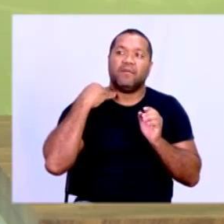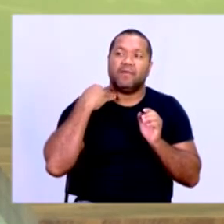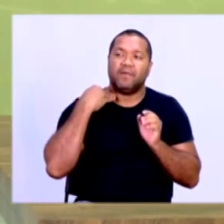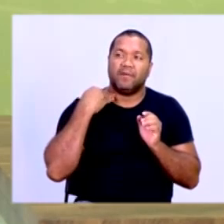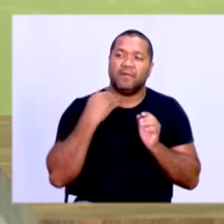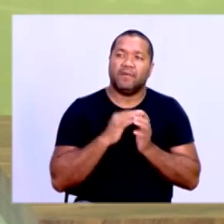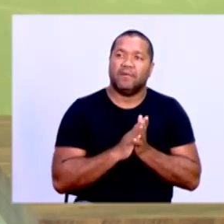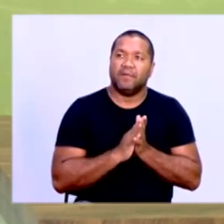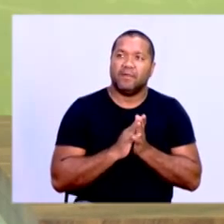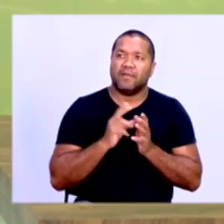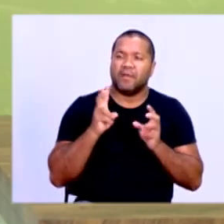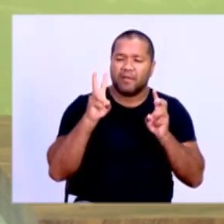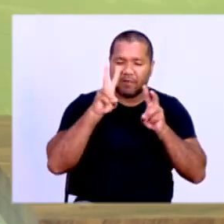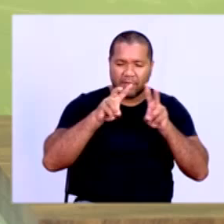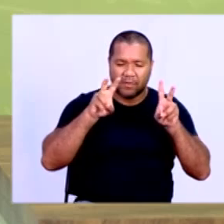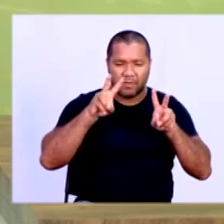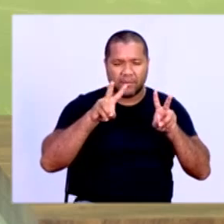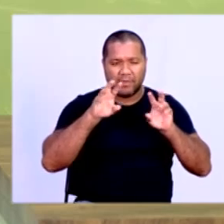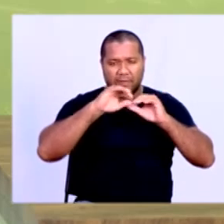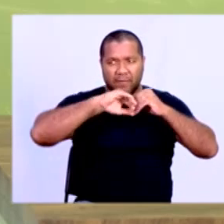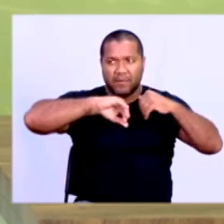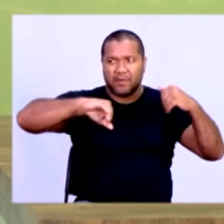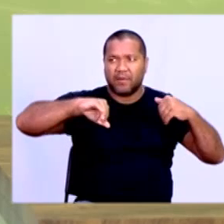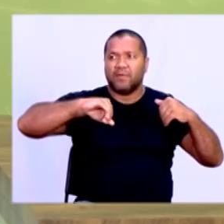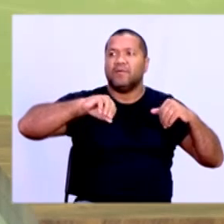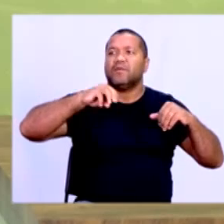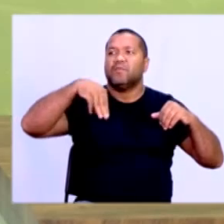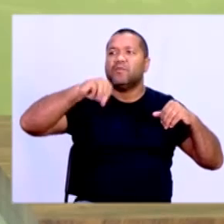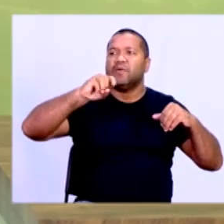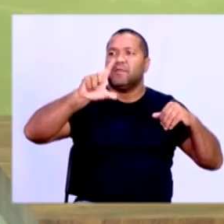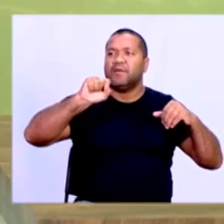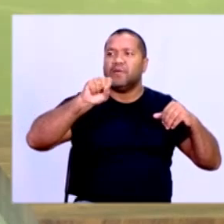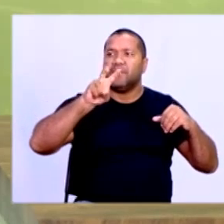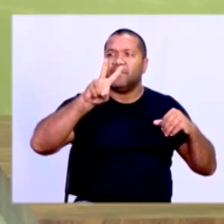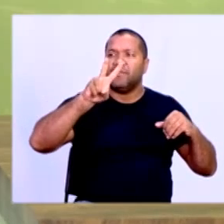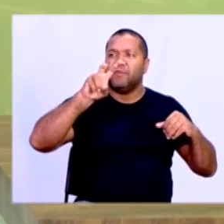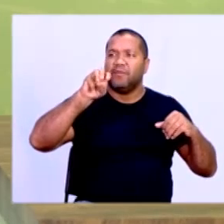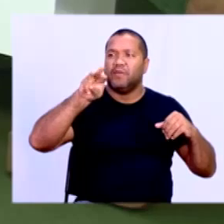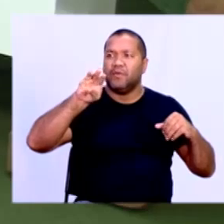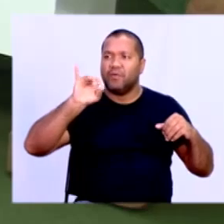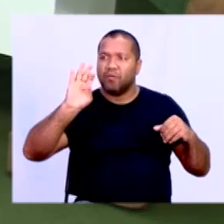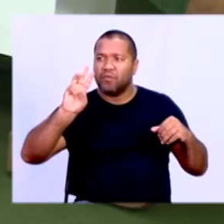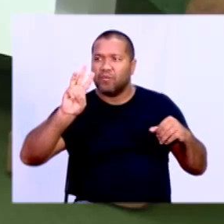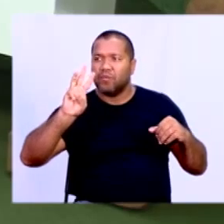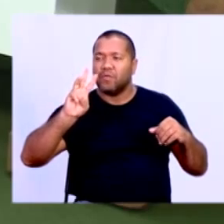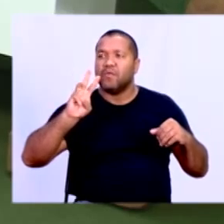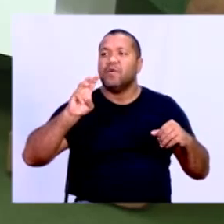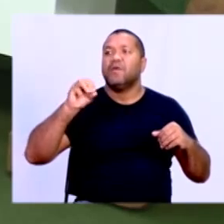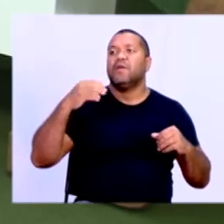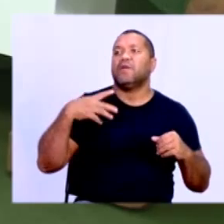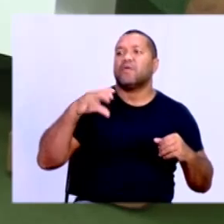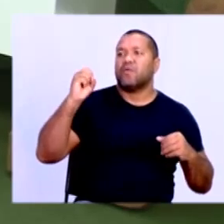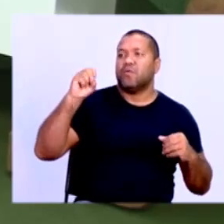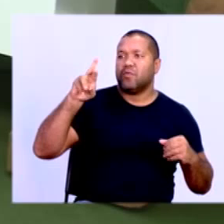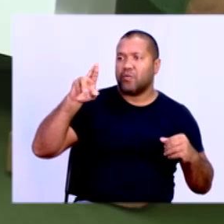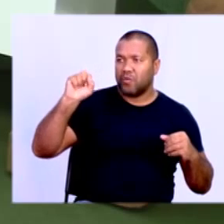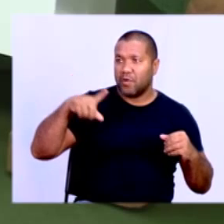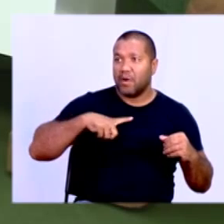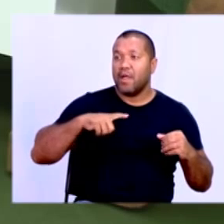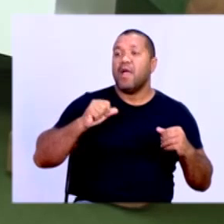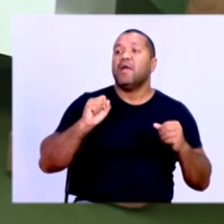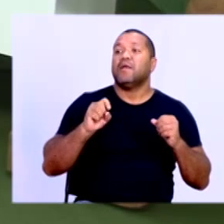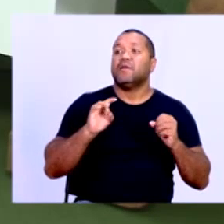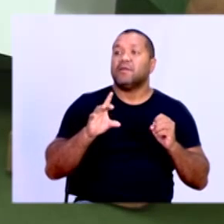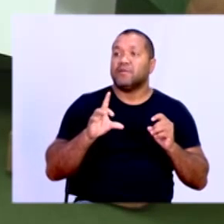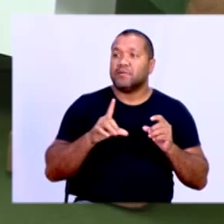visão e controle, professor, ela é inclusive para separar os profissionais. Cada vez mais as